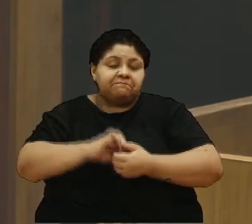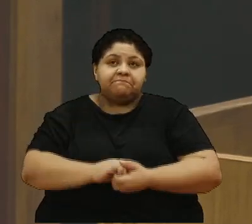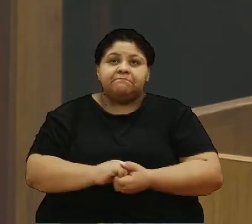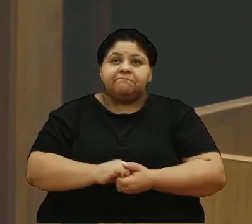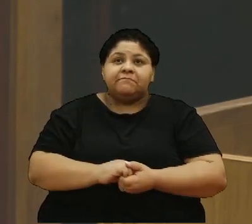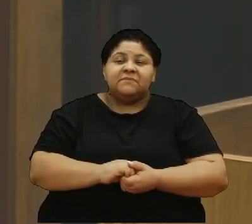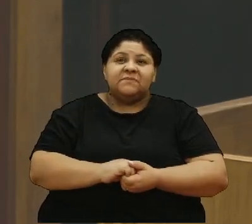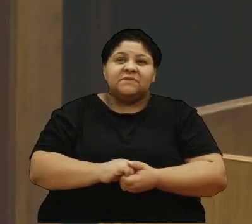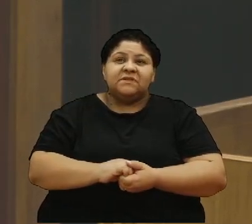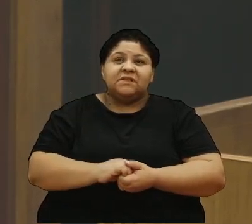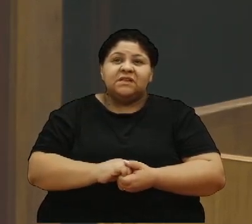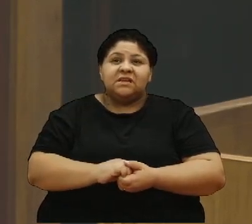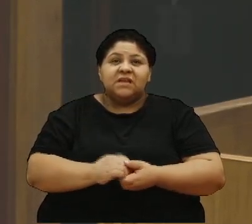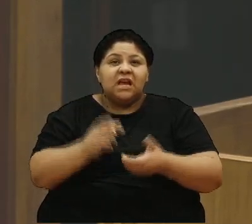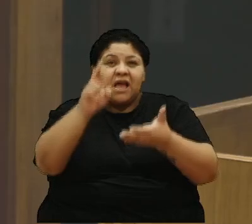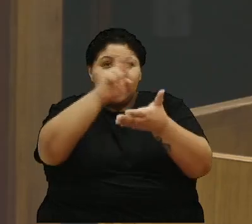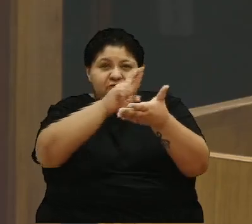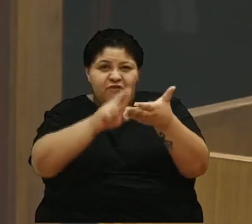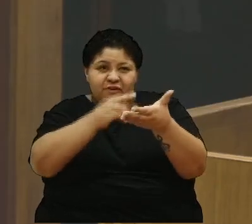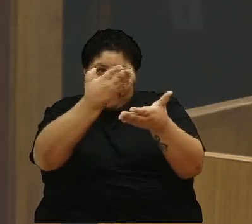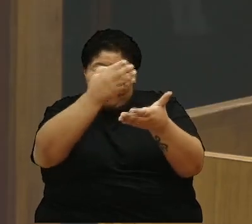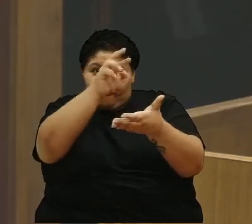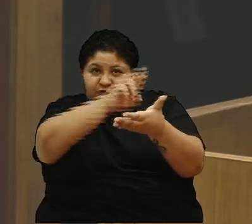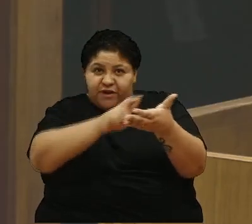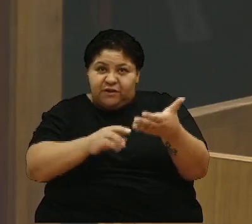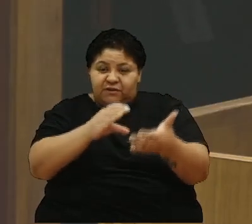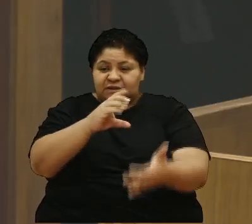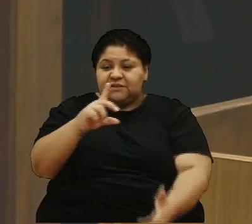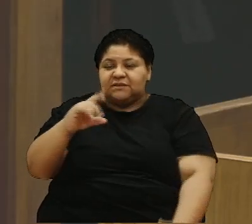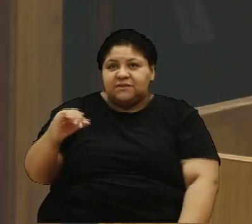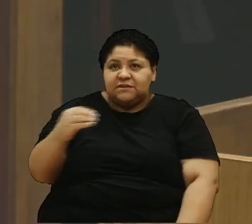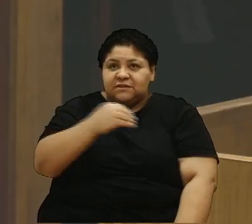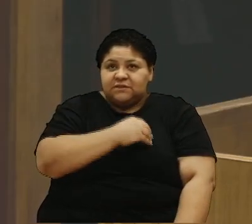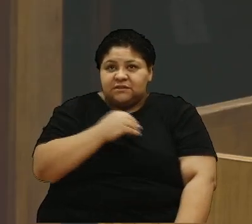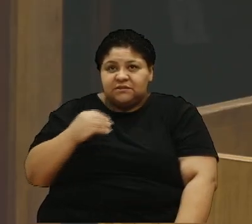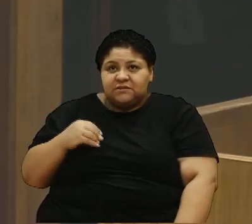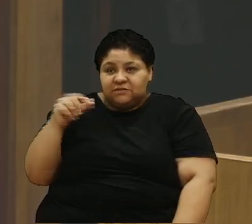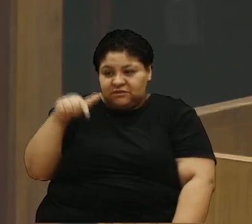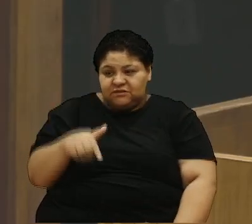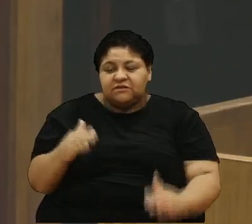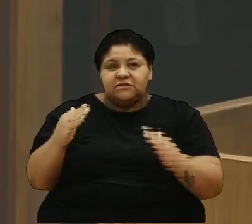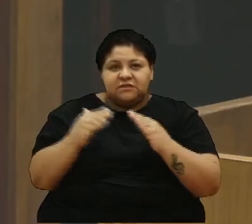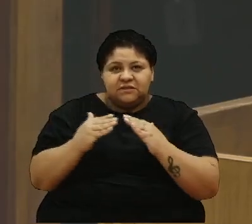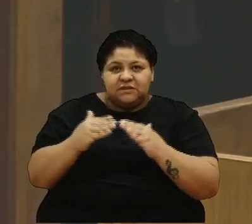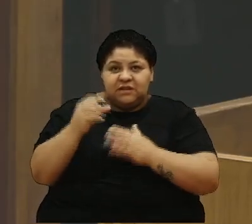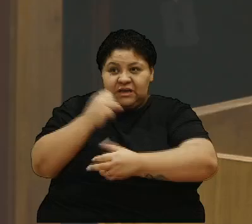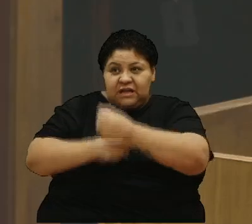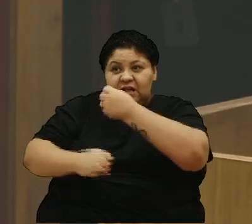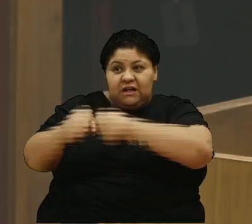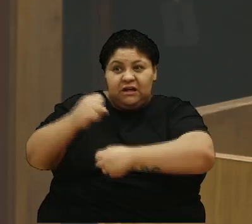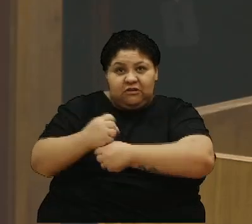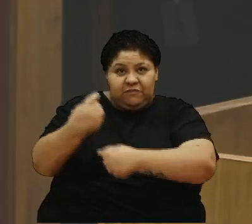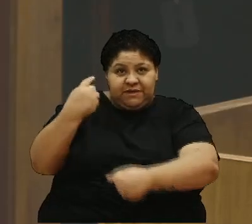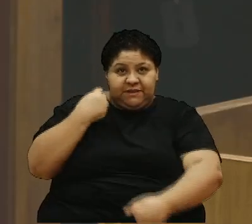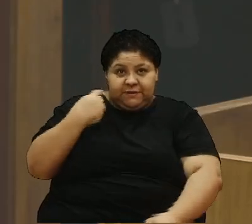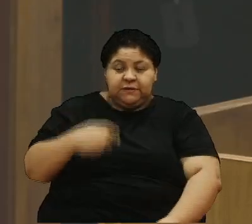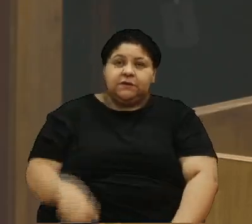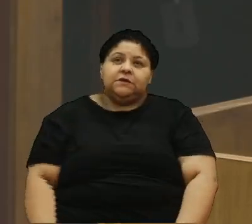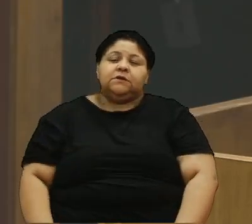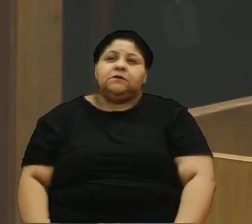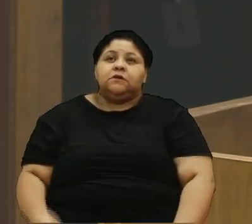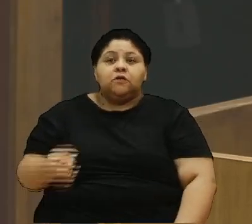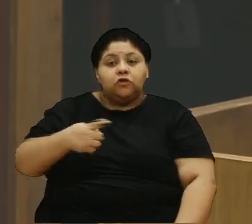foi relatora da CPI da Saúde, que essa casa teve o ano passado.